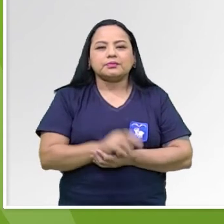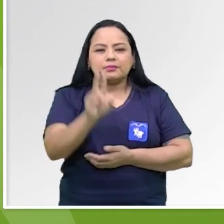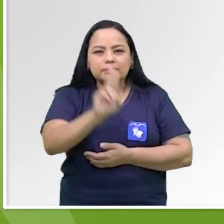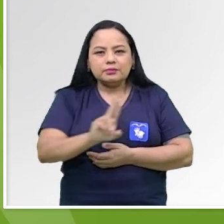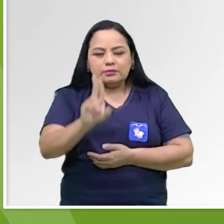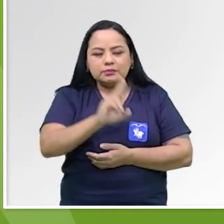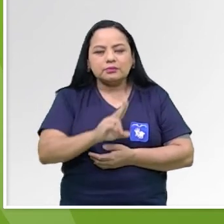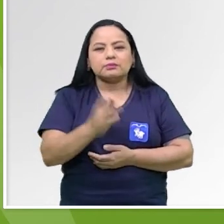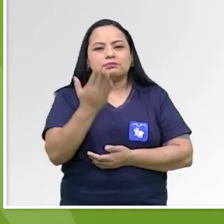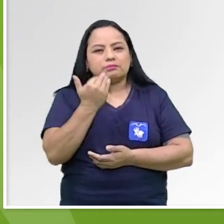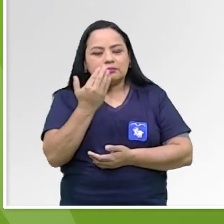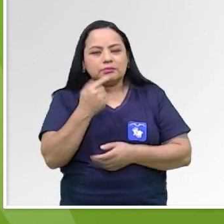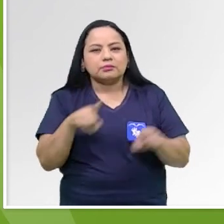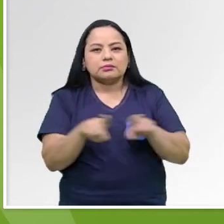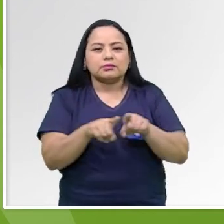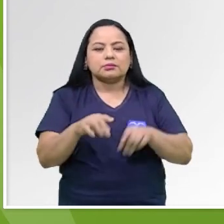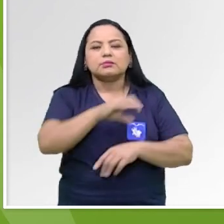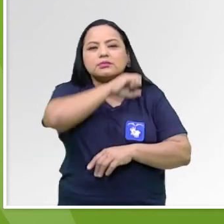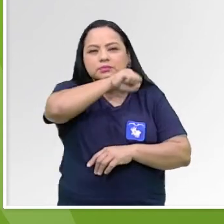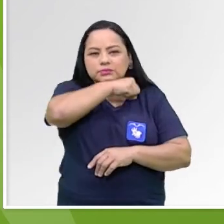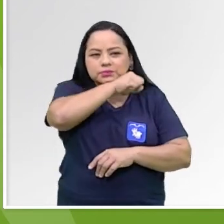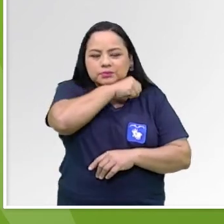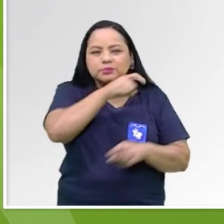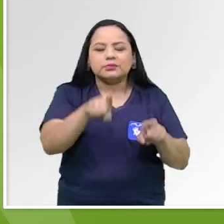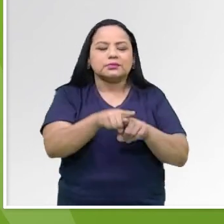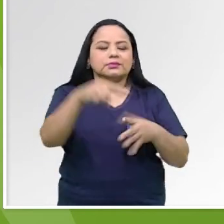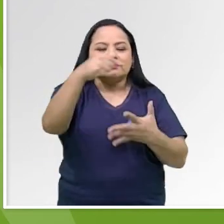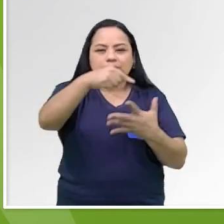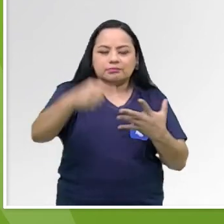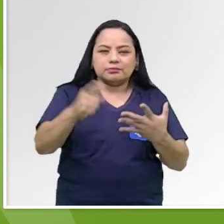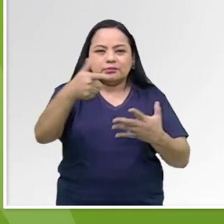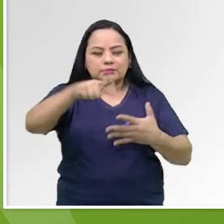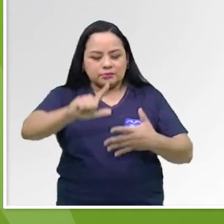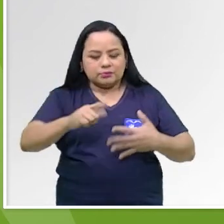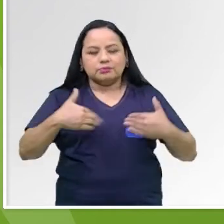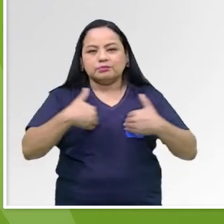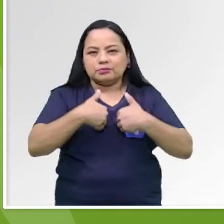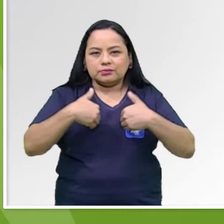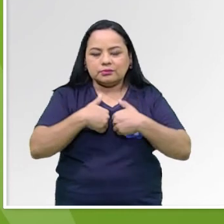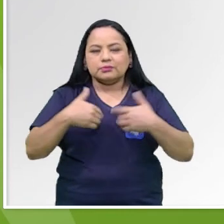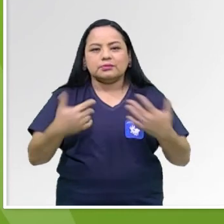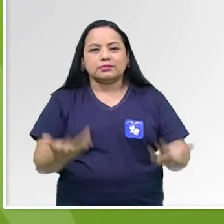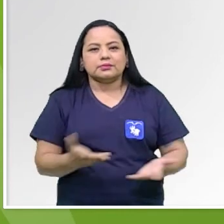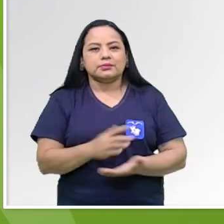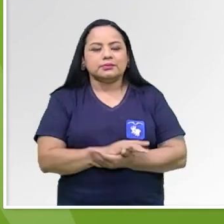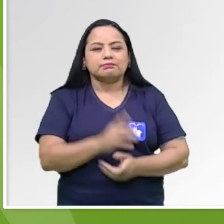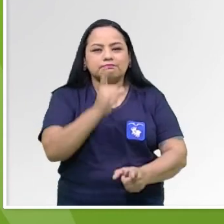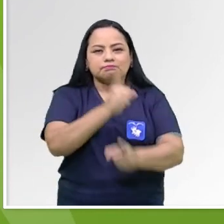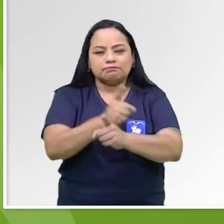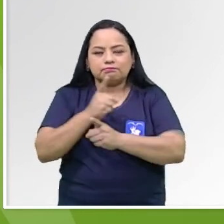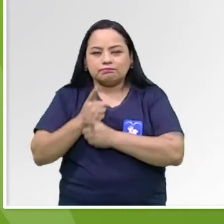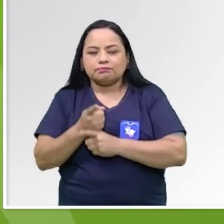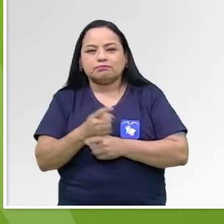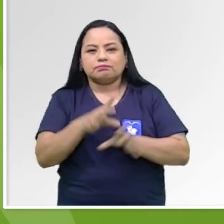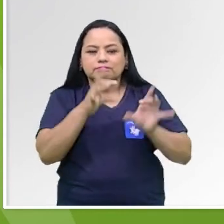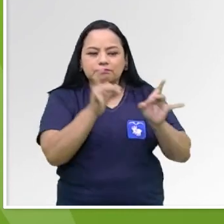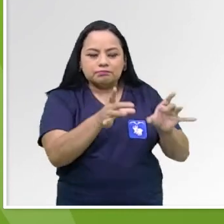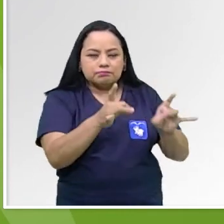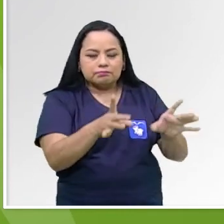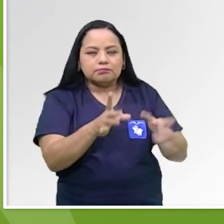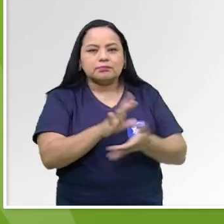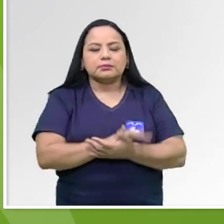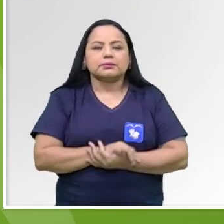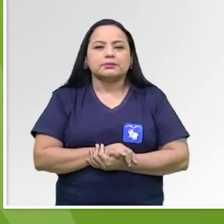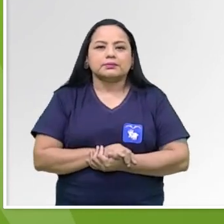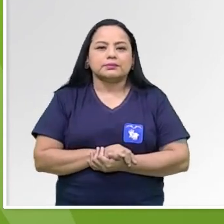para alimentação, os porcos, entre outros animais, tá? Então, são mais encontrados aí para comercialização,